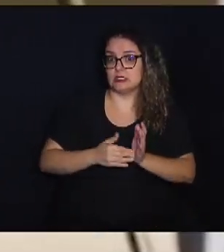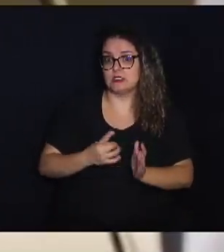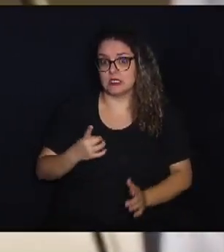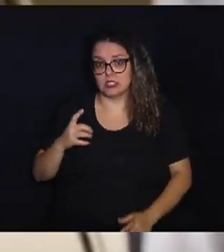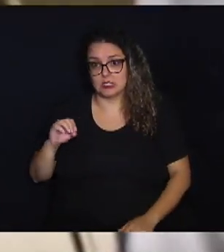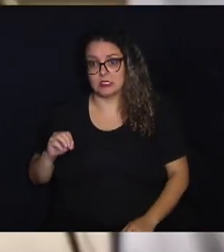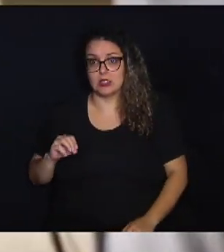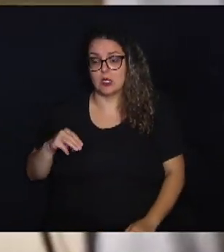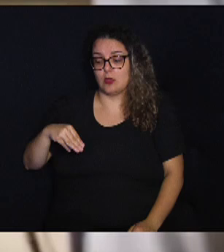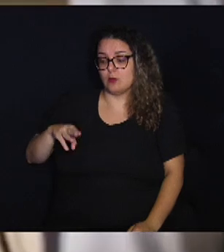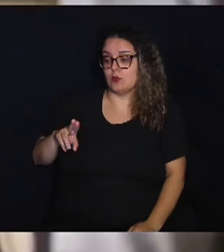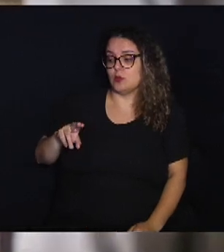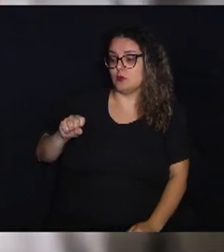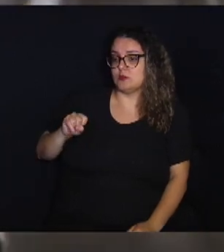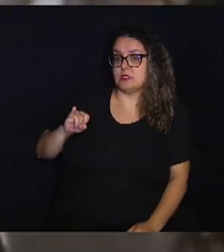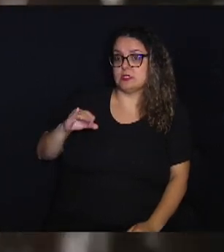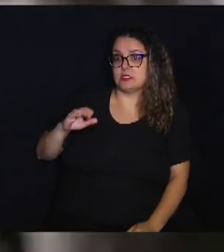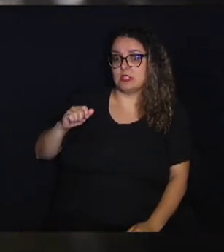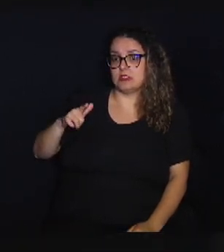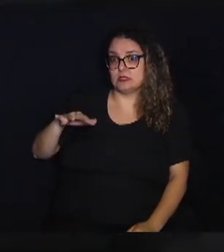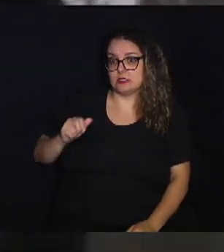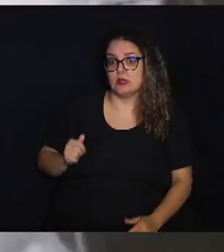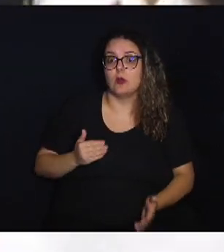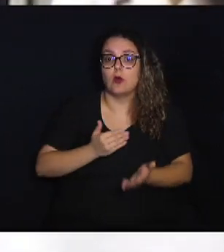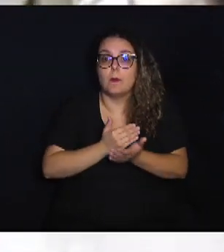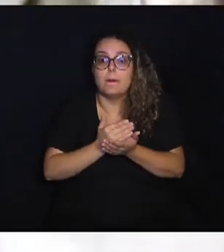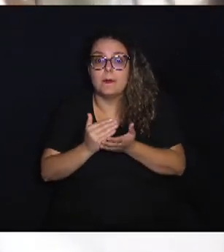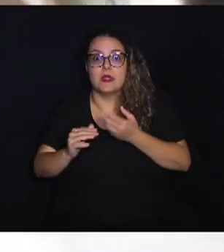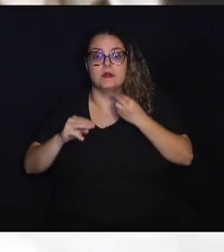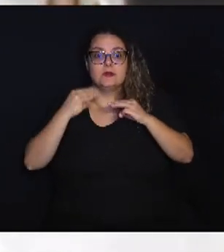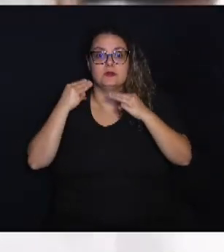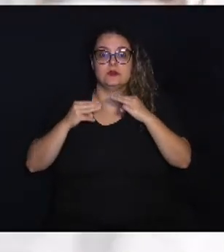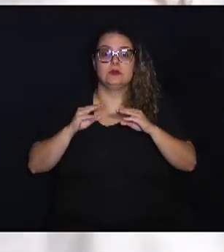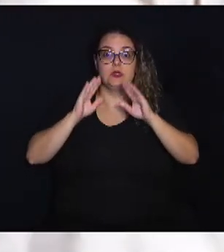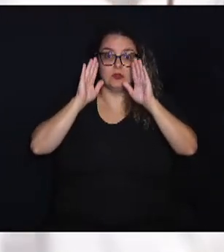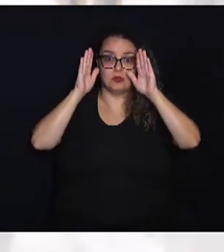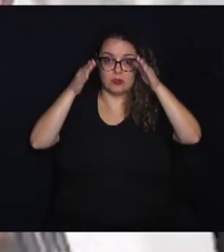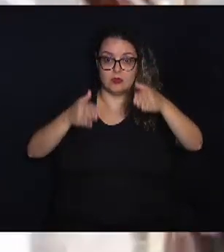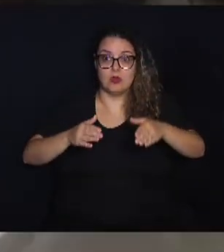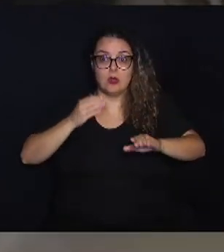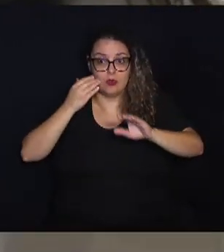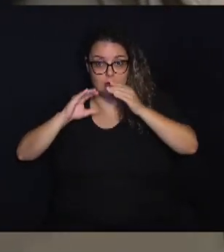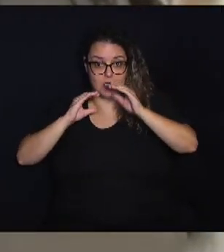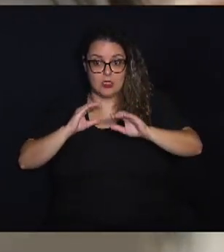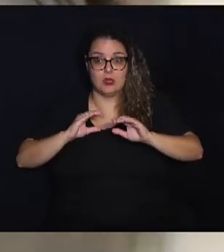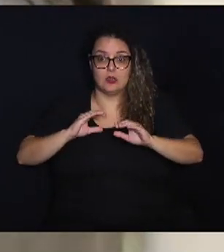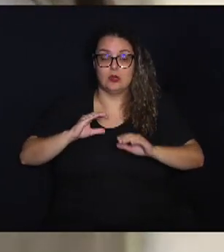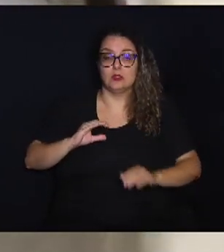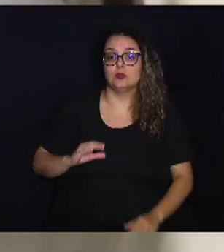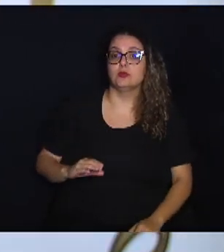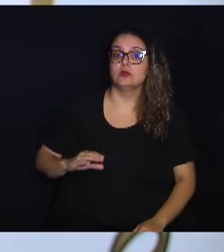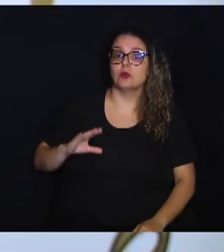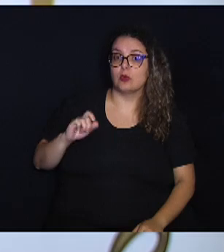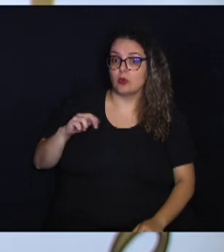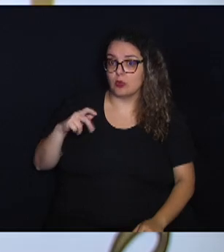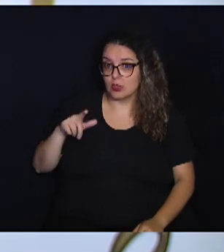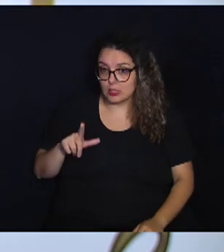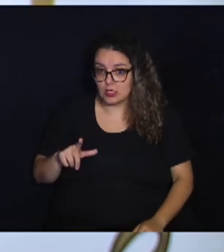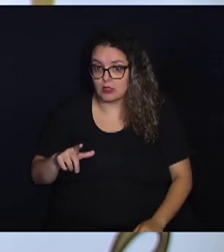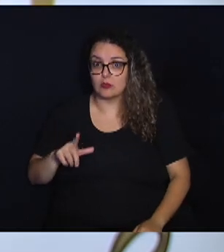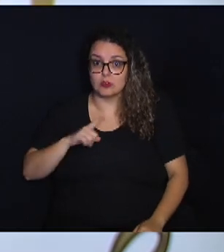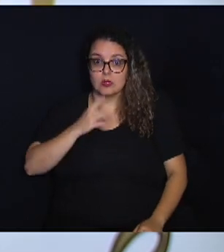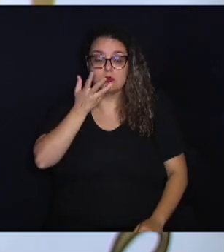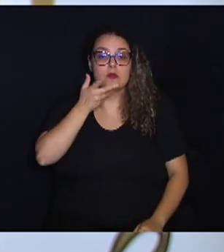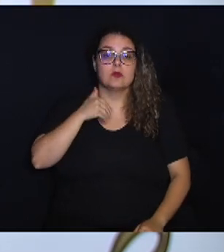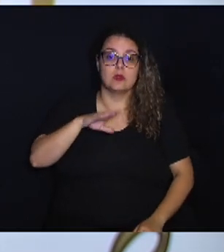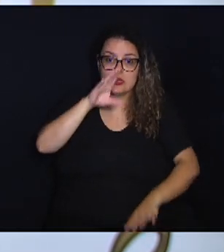a musicalização, é a iniciação musical. Então, o foco é o canto coral, existe o coral infantil, né, e eles aprendem